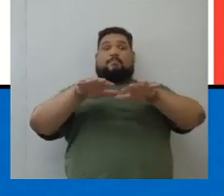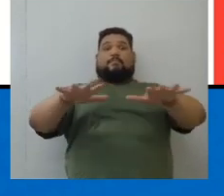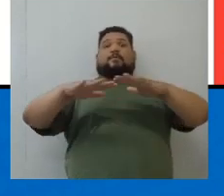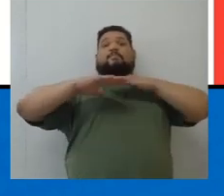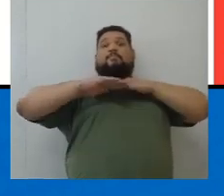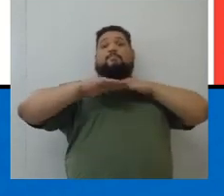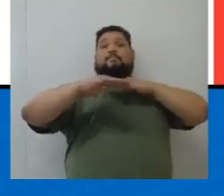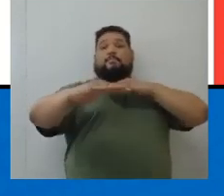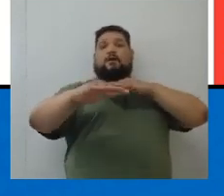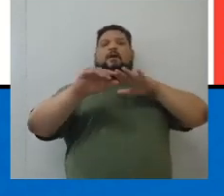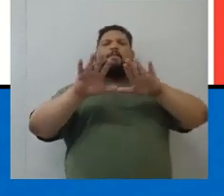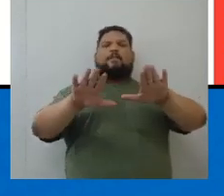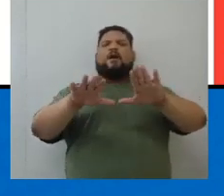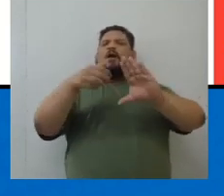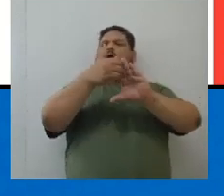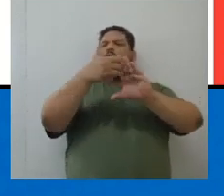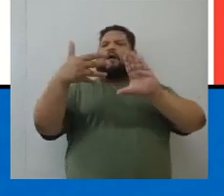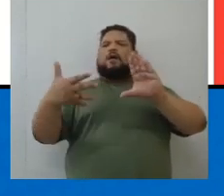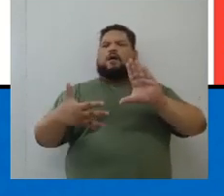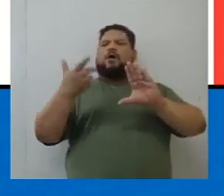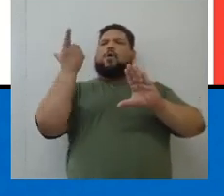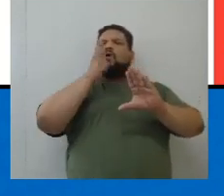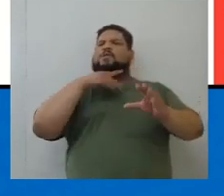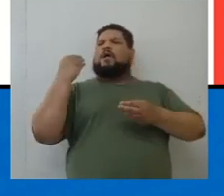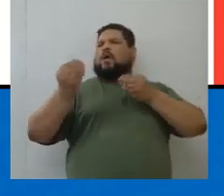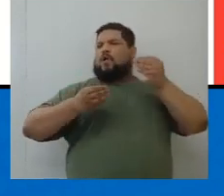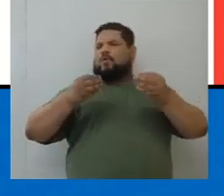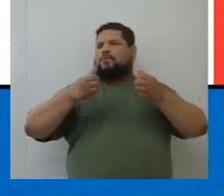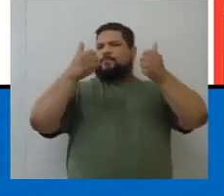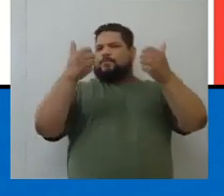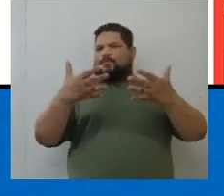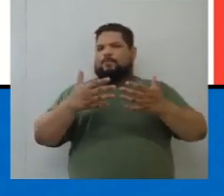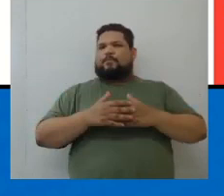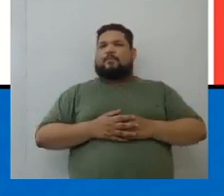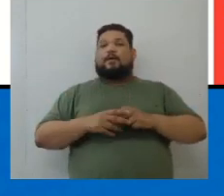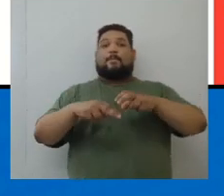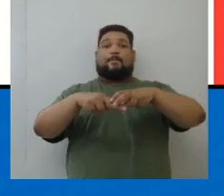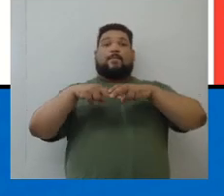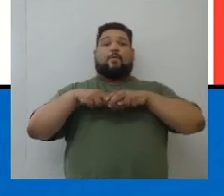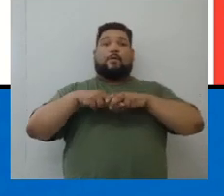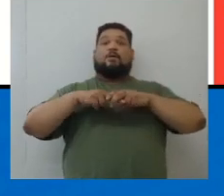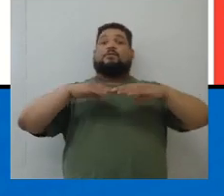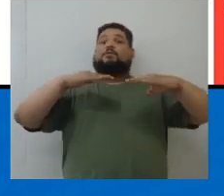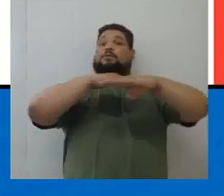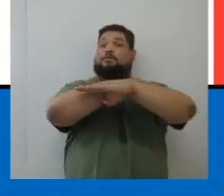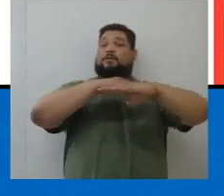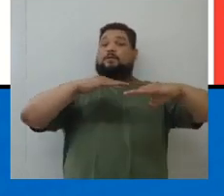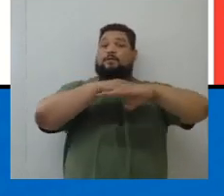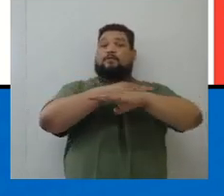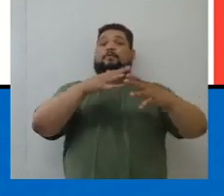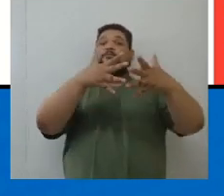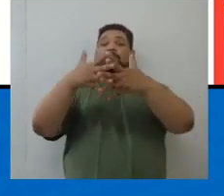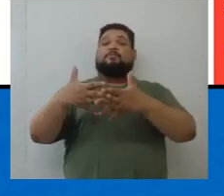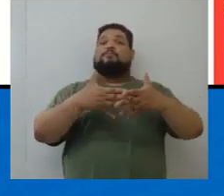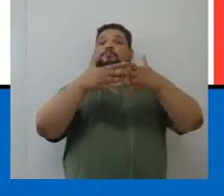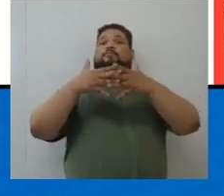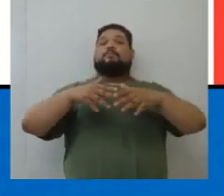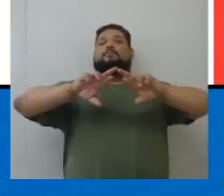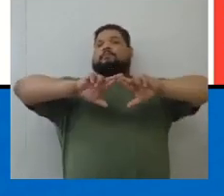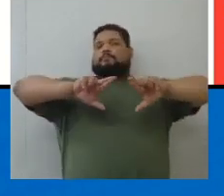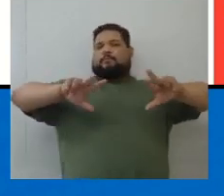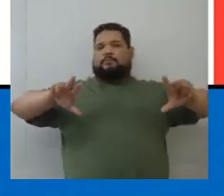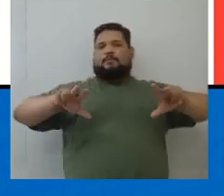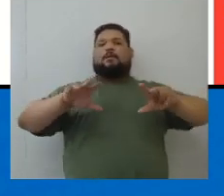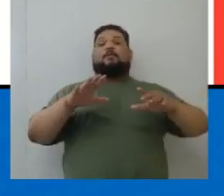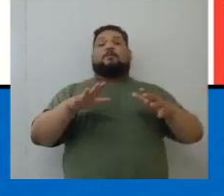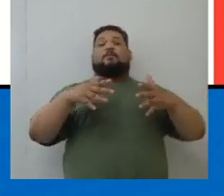Mas aí, como é que se caracteriza essa área urbana? Através da via de transporte. Então, o processo de irradiação do sistema de